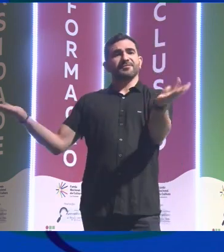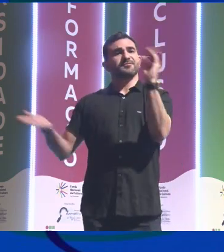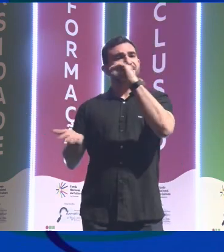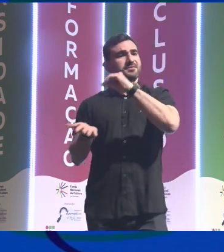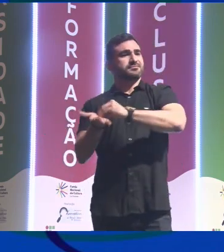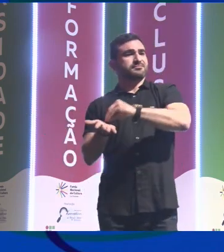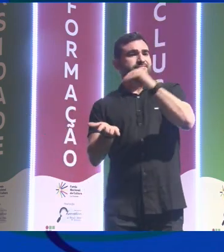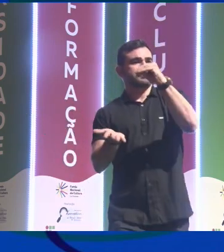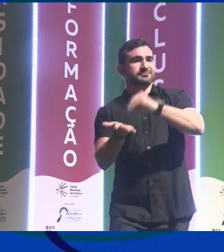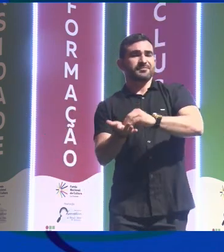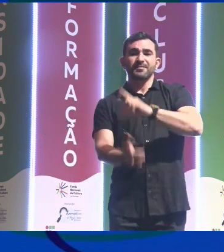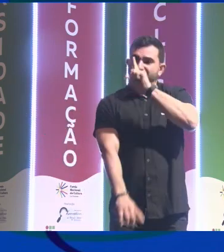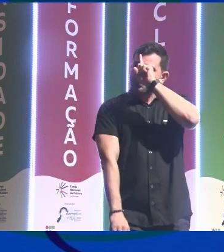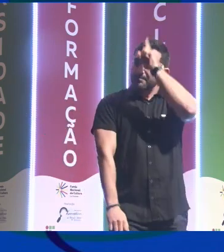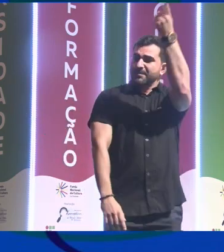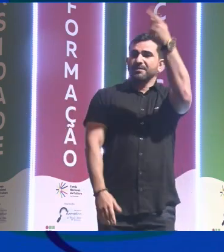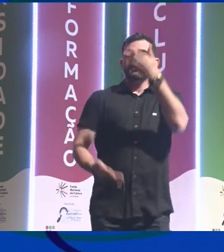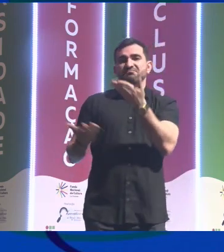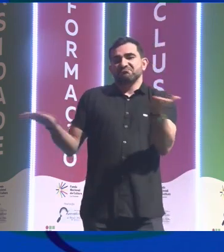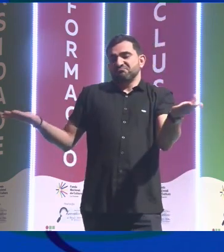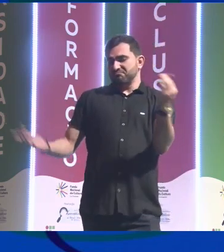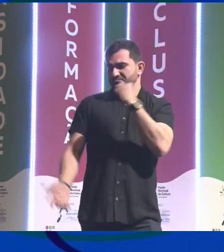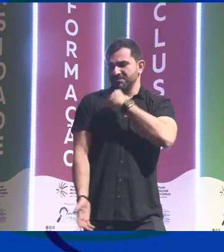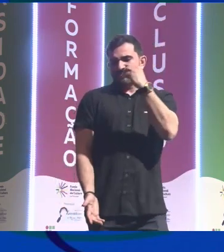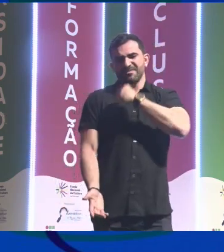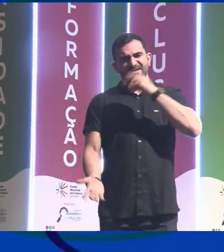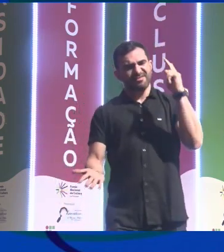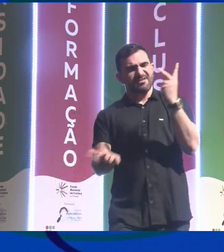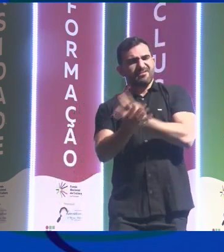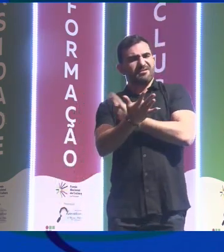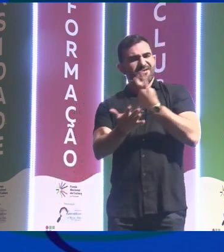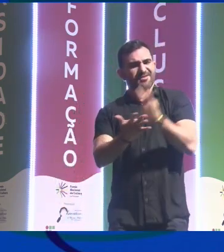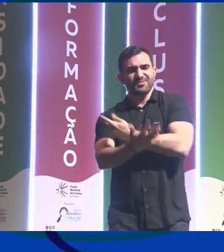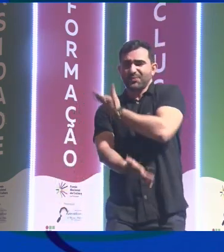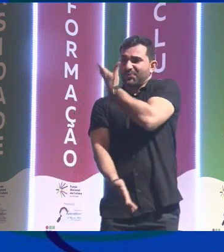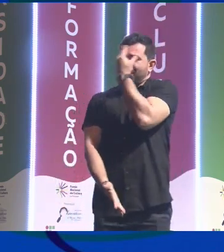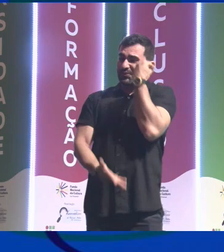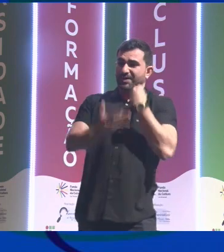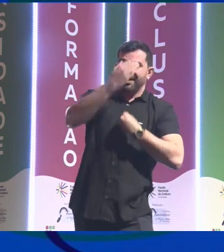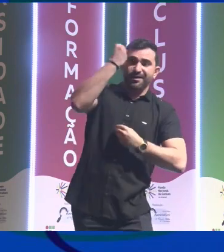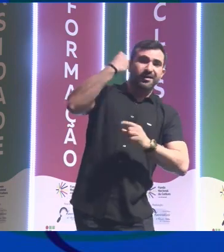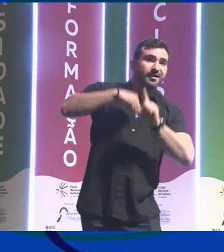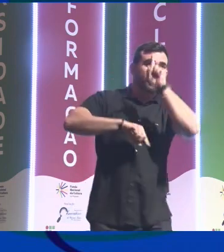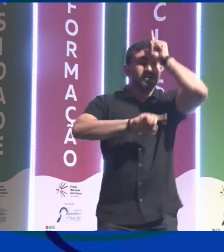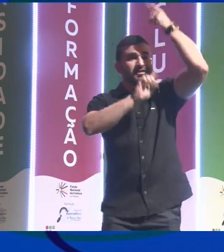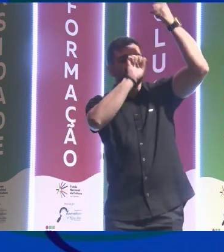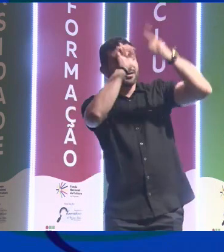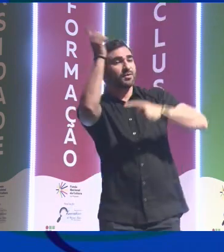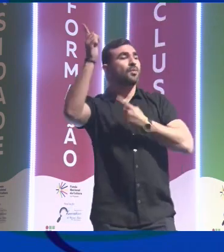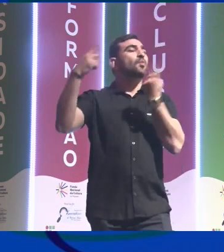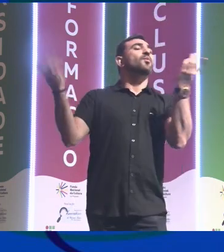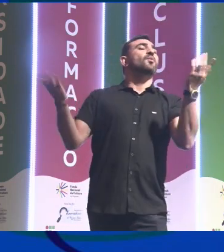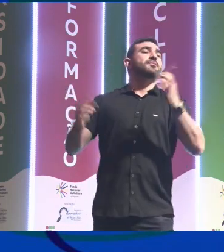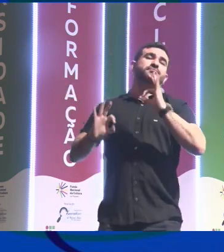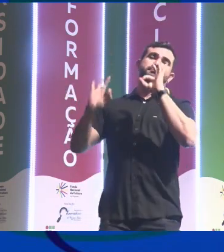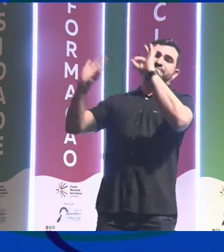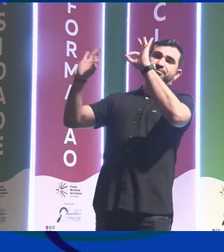Você que inventou esse estado, esqueceu-se de inventar o